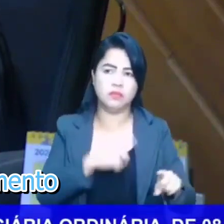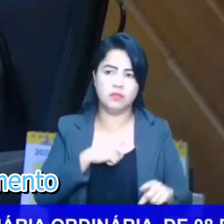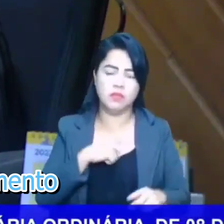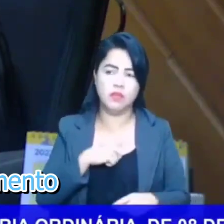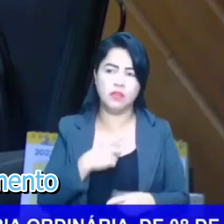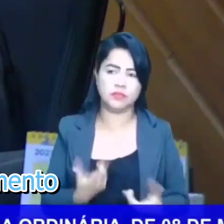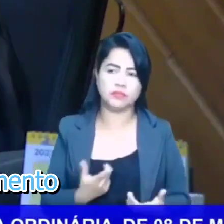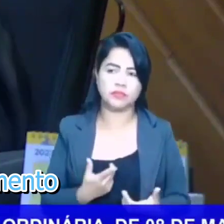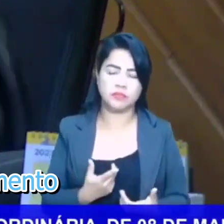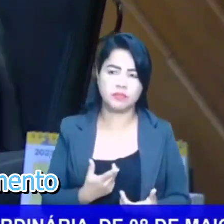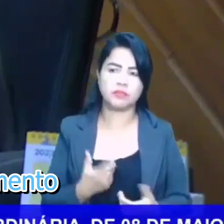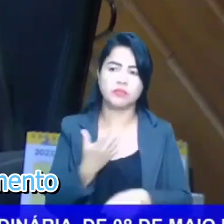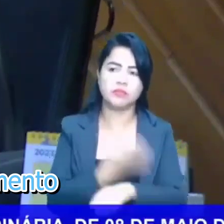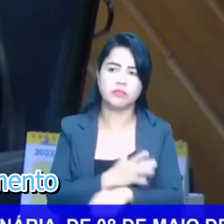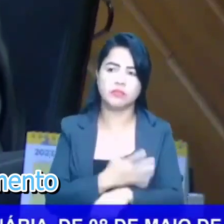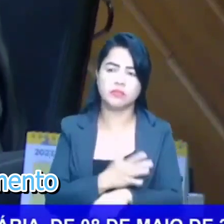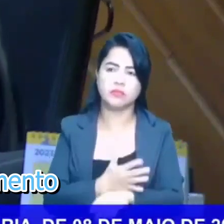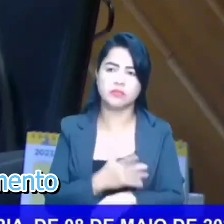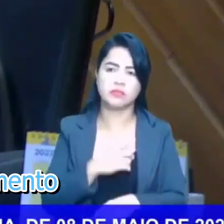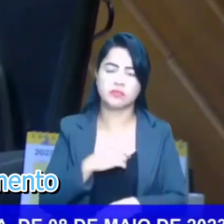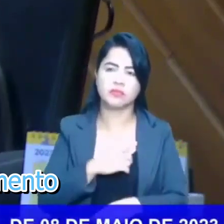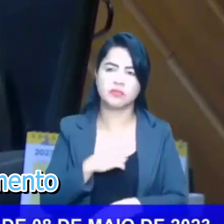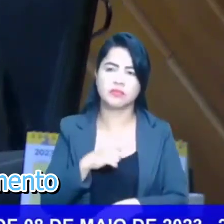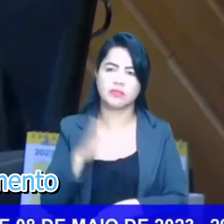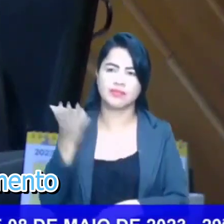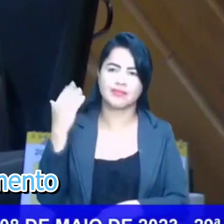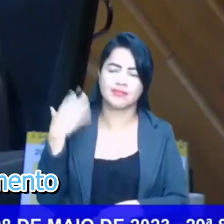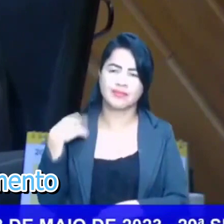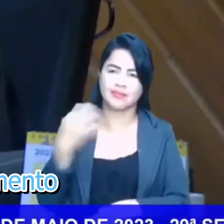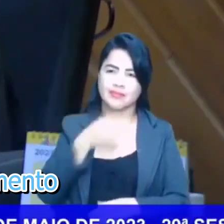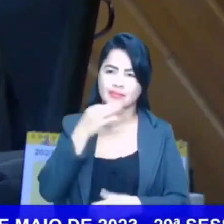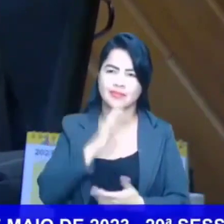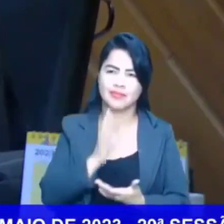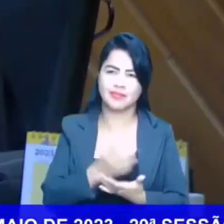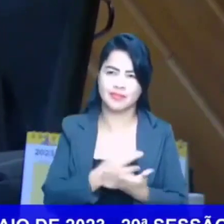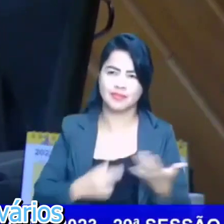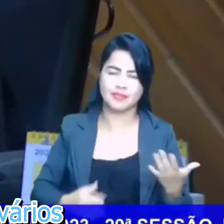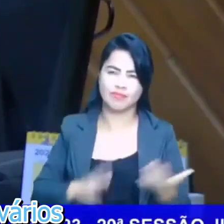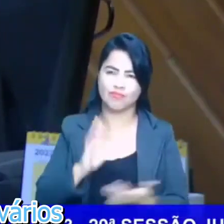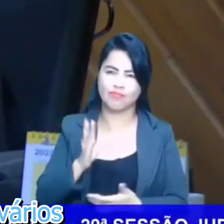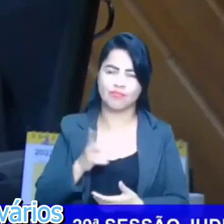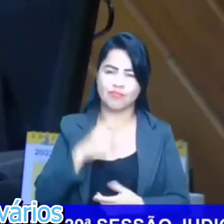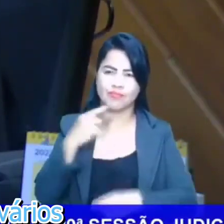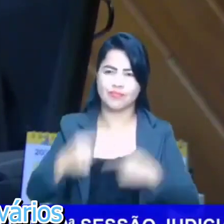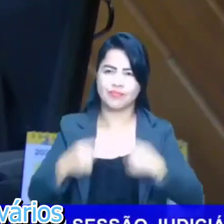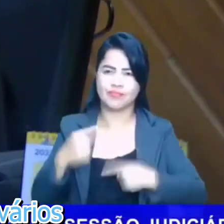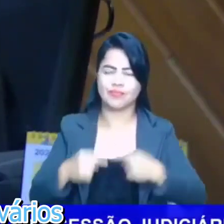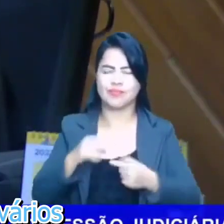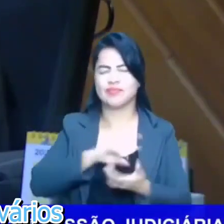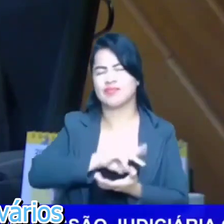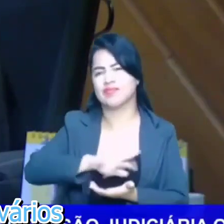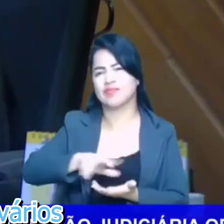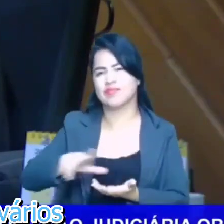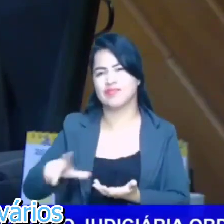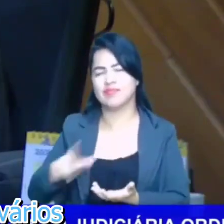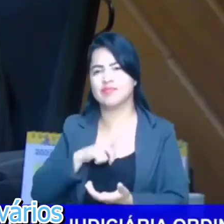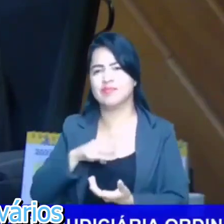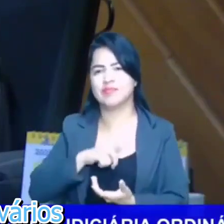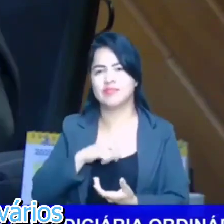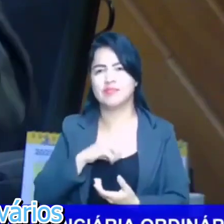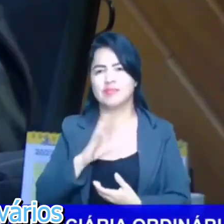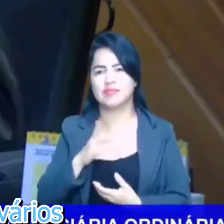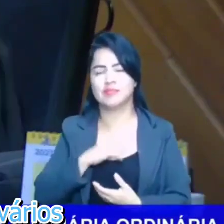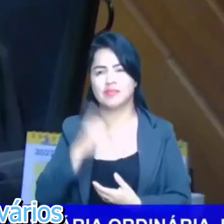praticado derramamento de santinhos. É aquela matéria que a gente já discutiu aqui, né, inúmeras vezes, eu já fui vencido